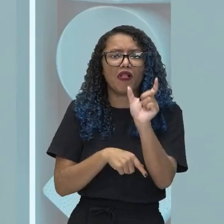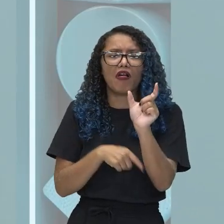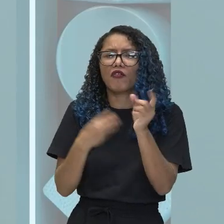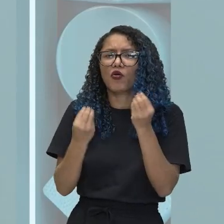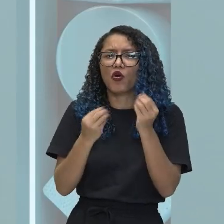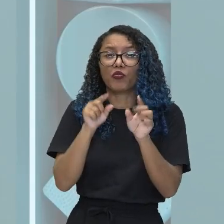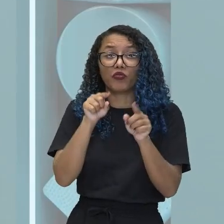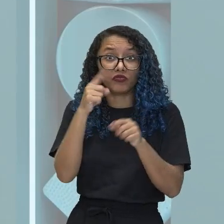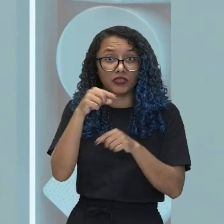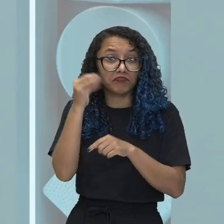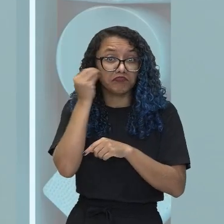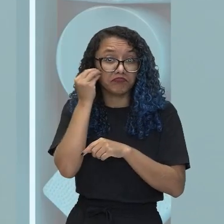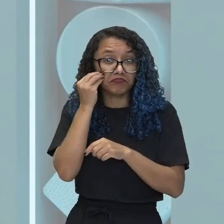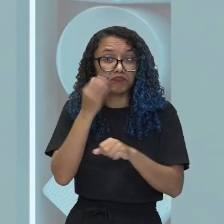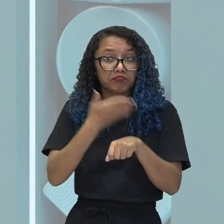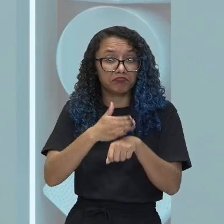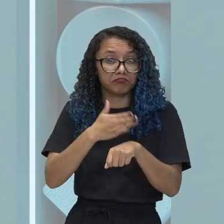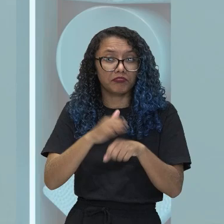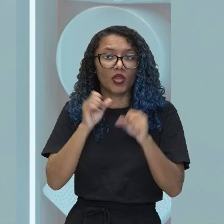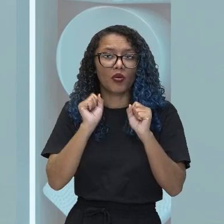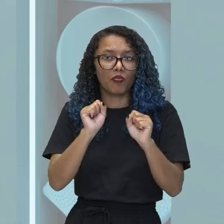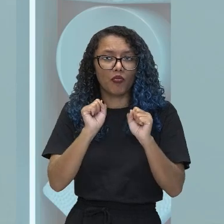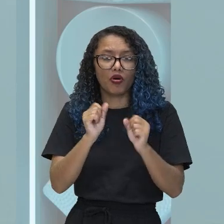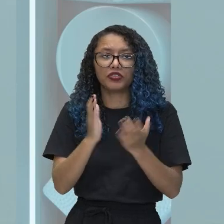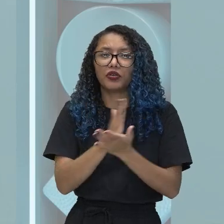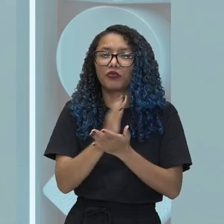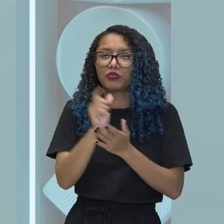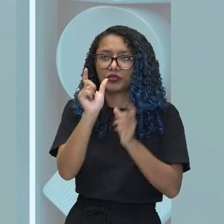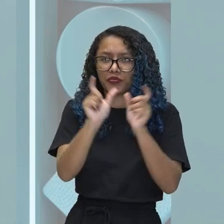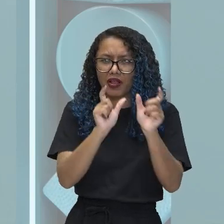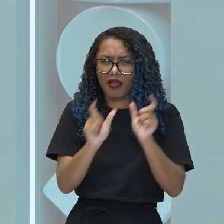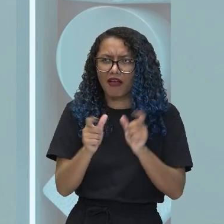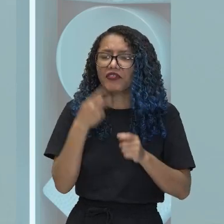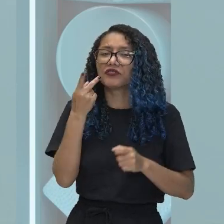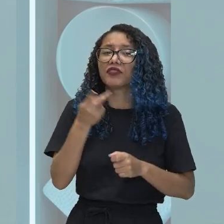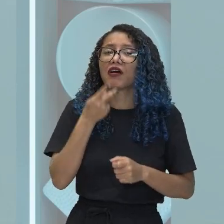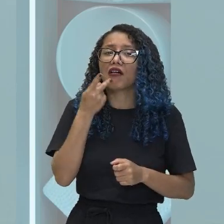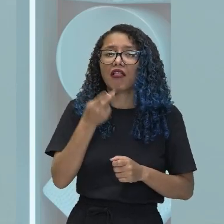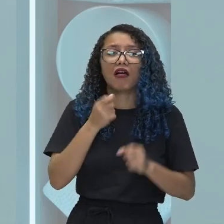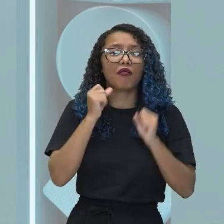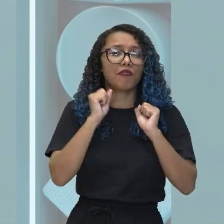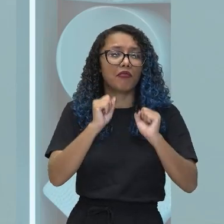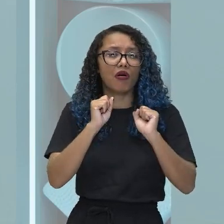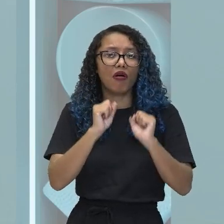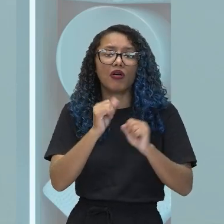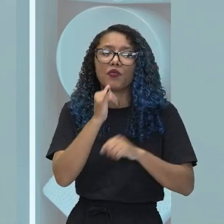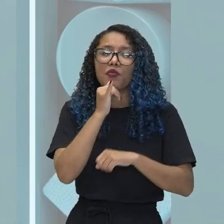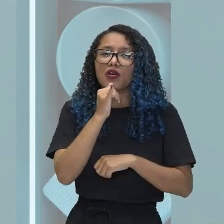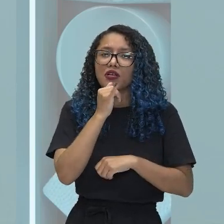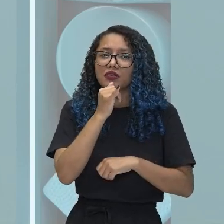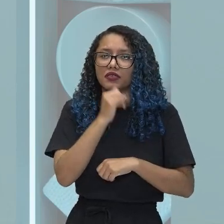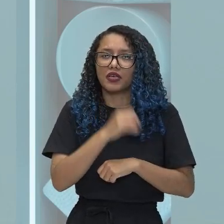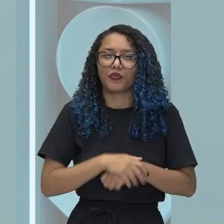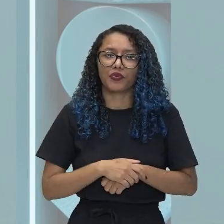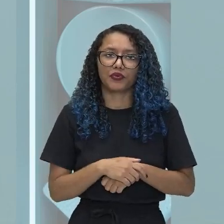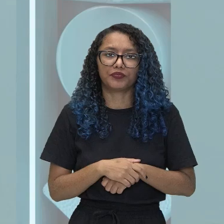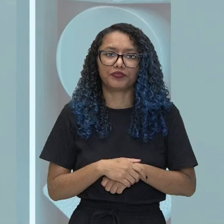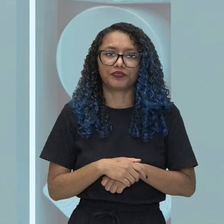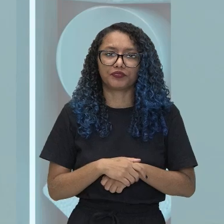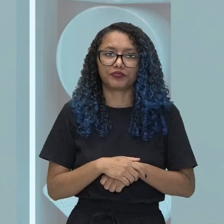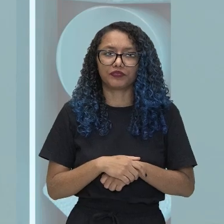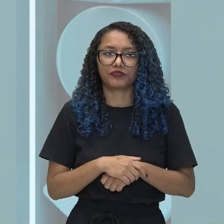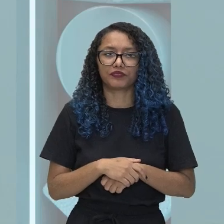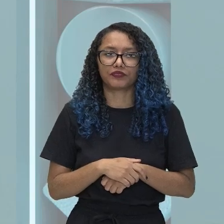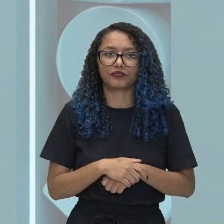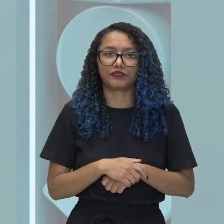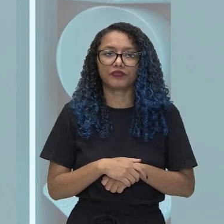você mesmo falar palavras conhecidas suas né de duas sílabas ou mais e aí você vai descobrir a sílaba tônica